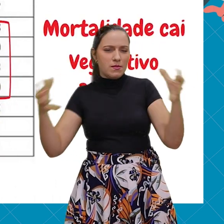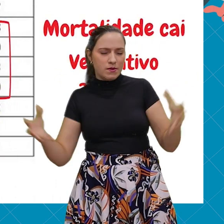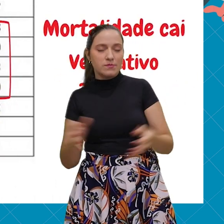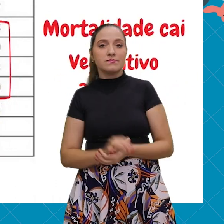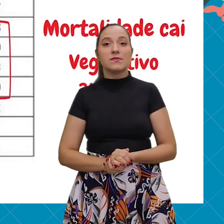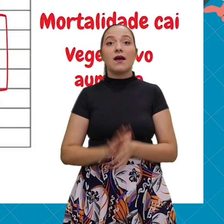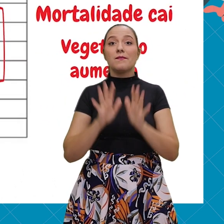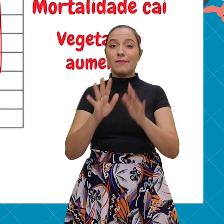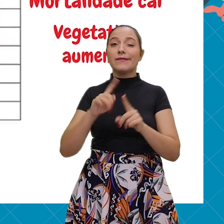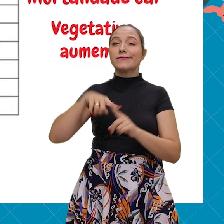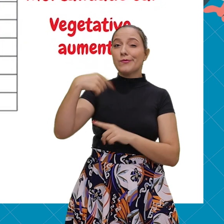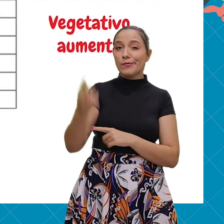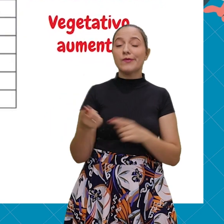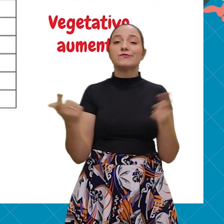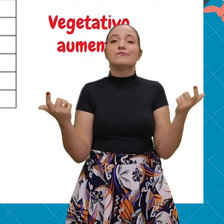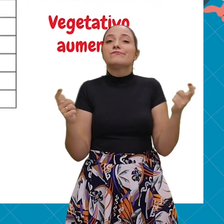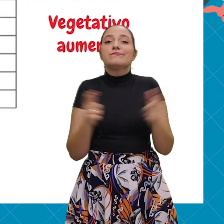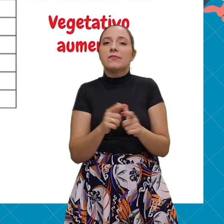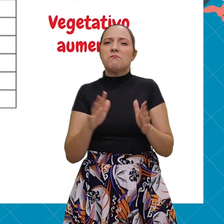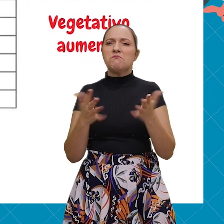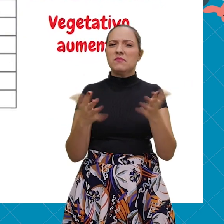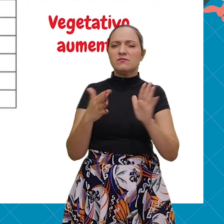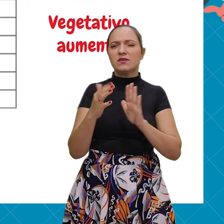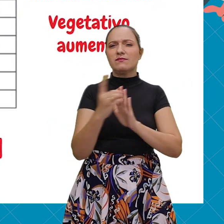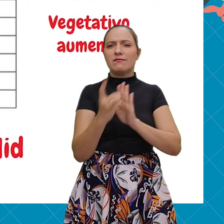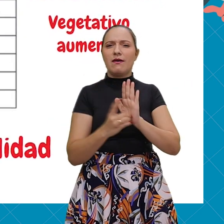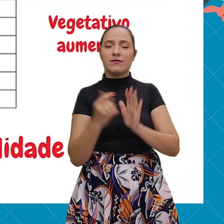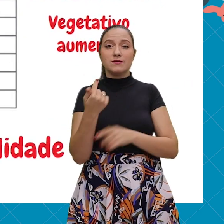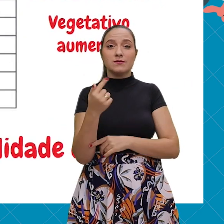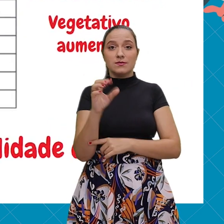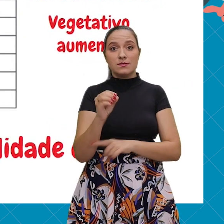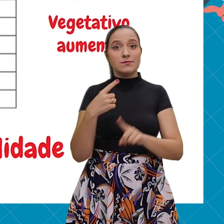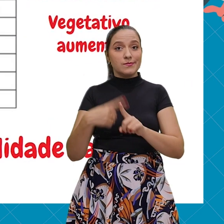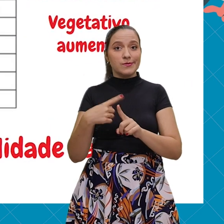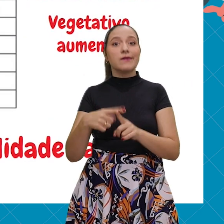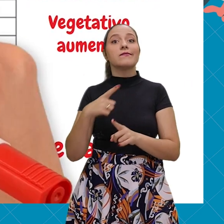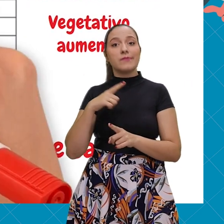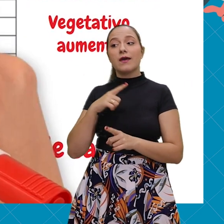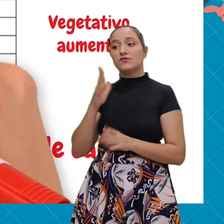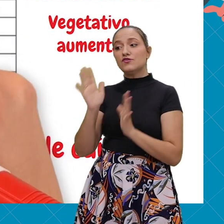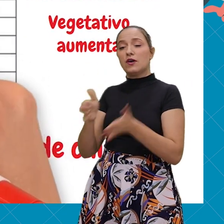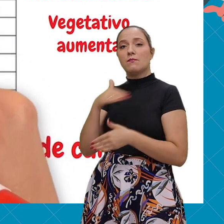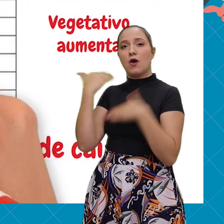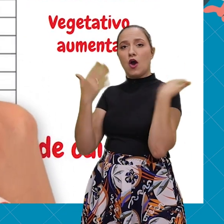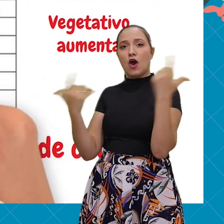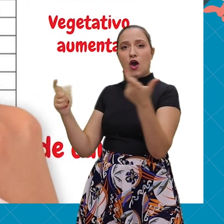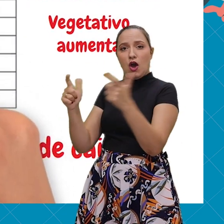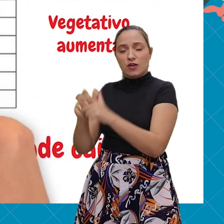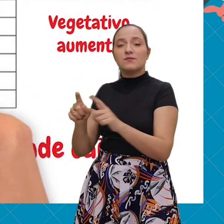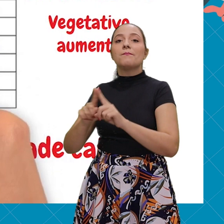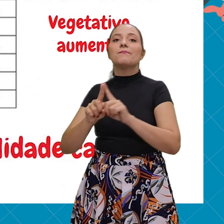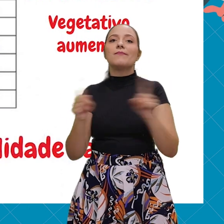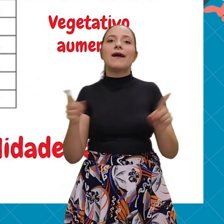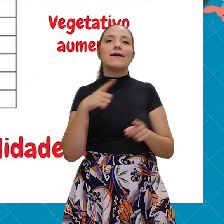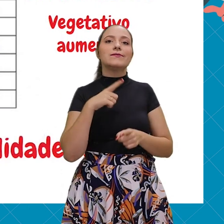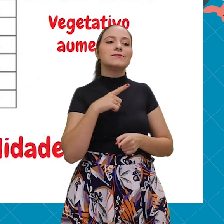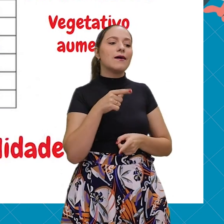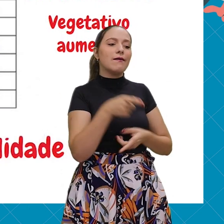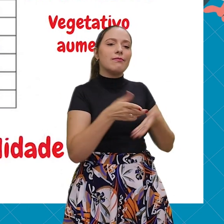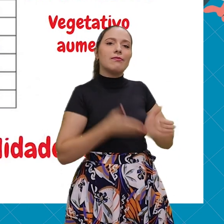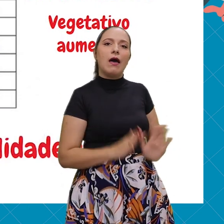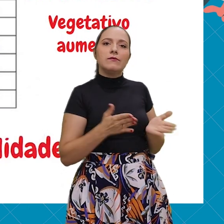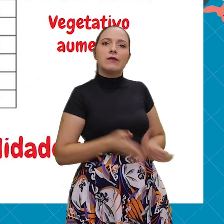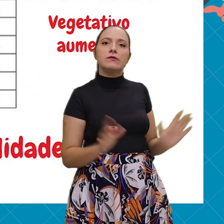crescimento vegetativo volta a diminuir por volta da década de 70, pois mesmo com a redução das taxas de mortalidade, passa a haver também